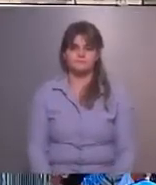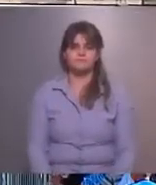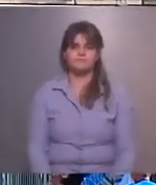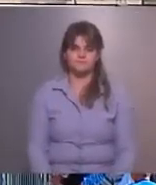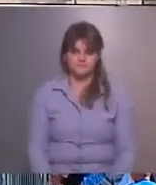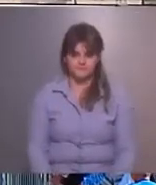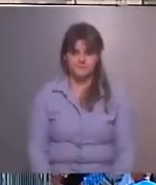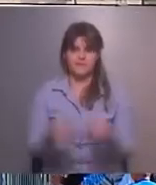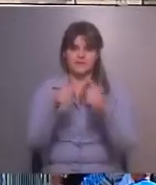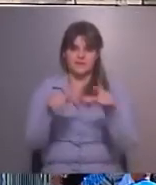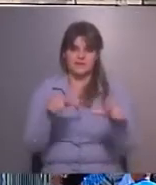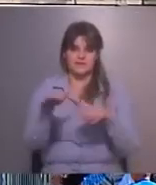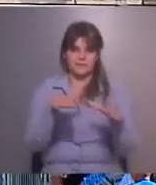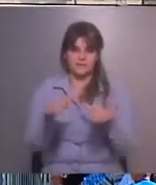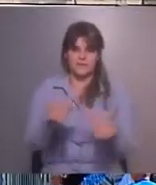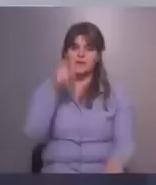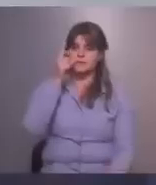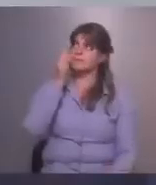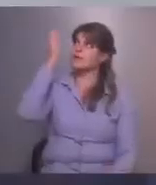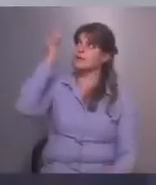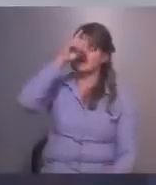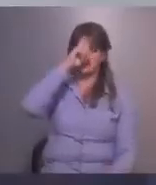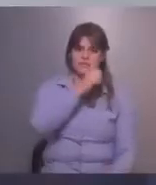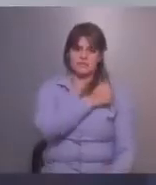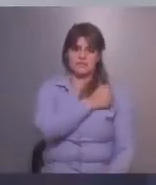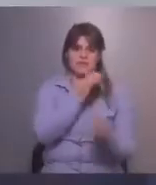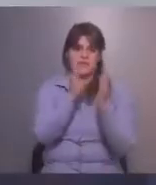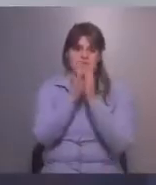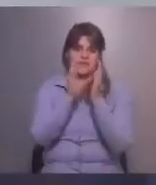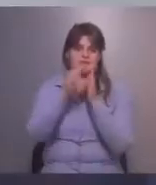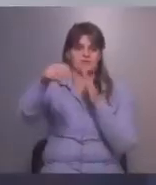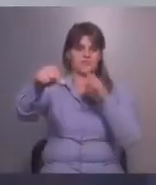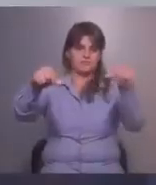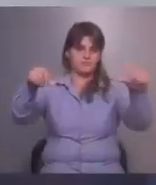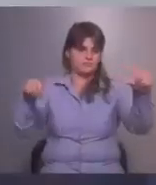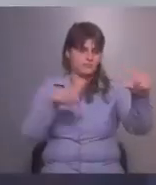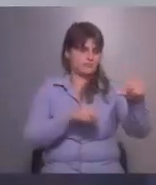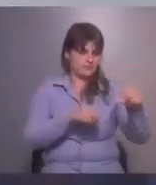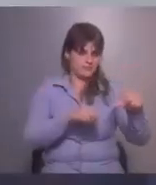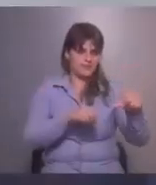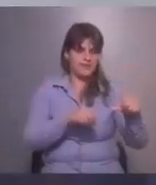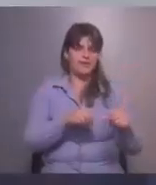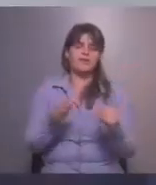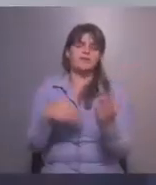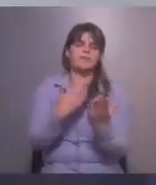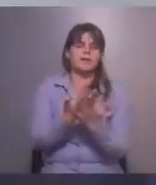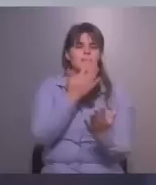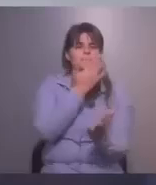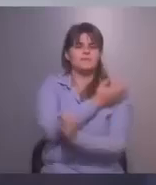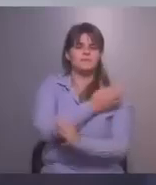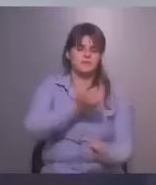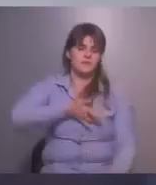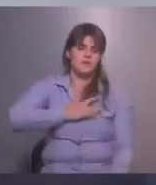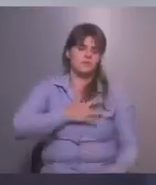Ricordati, Padre, della tua Chiesa, diffusa su tutta la terra. Rendila perfetta